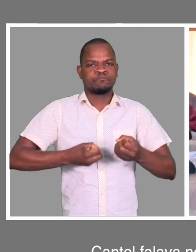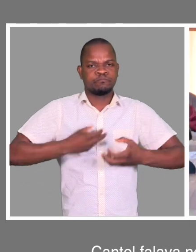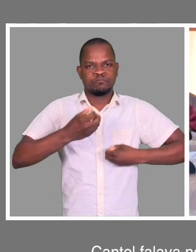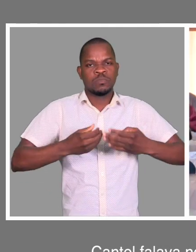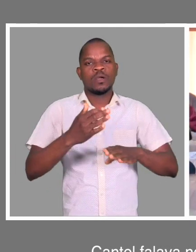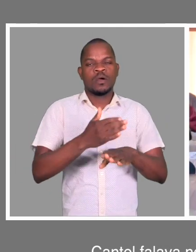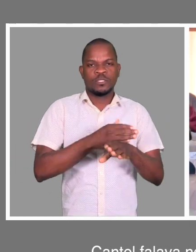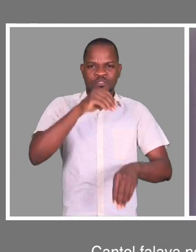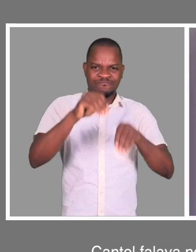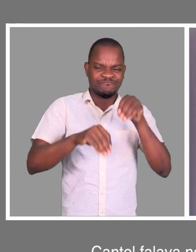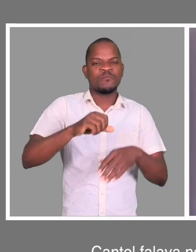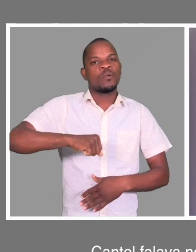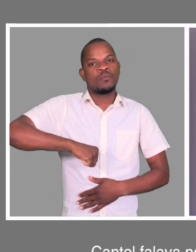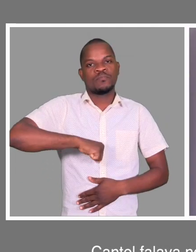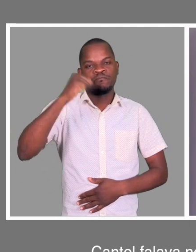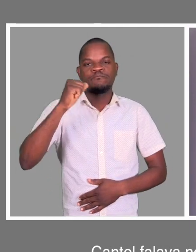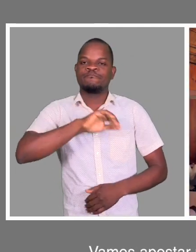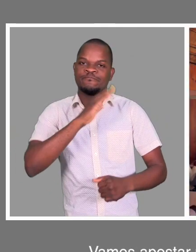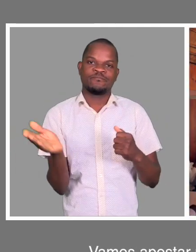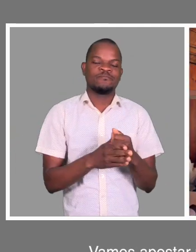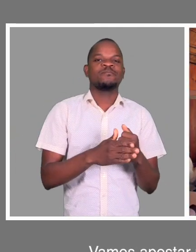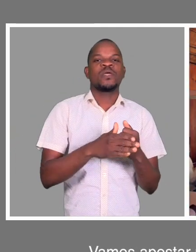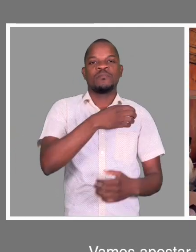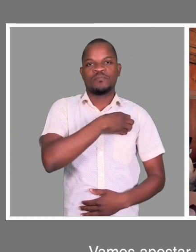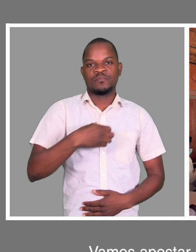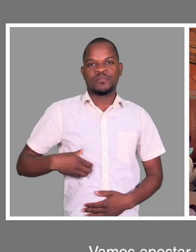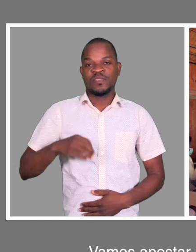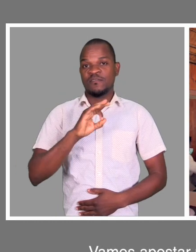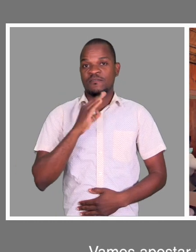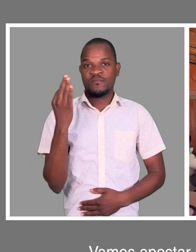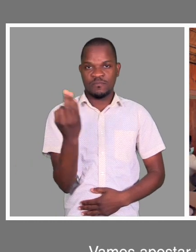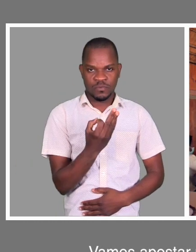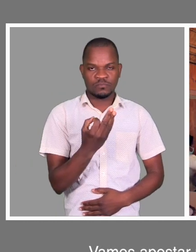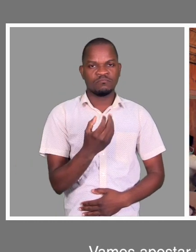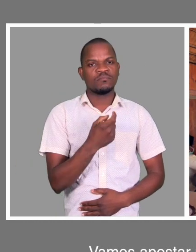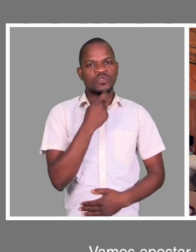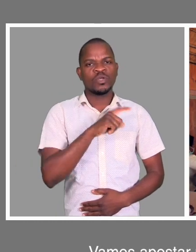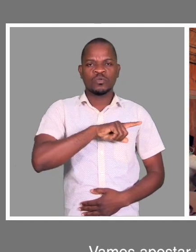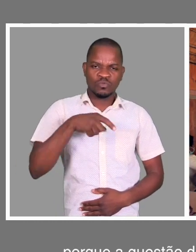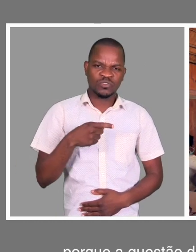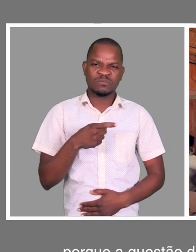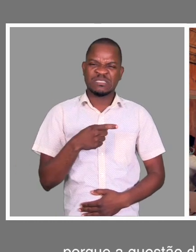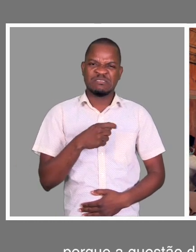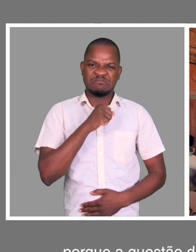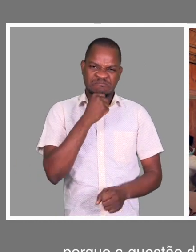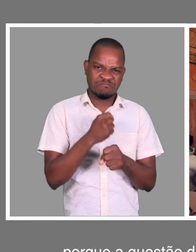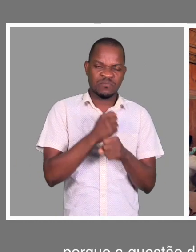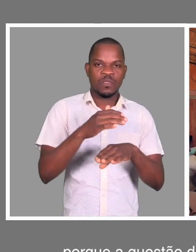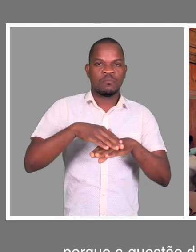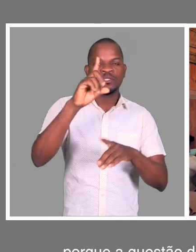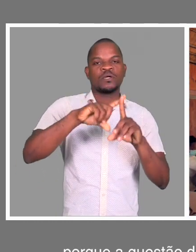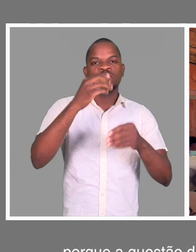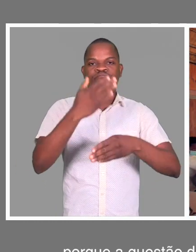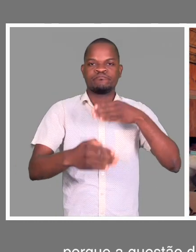sido reeleito presidente do FAMOD. Vamos apostar mais primeiro no setor das obras públicas porque a questão